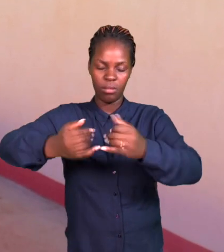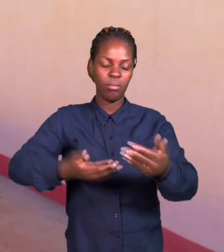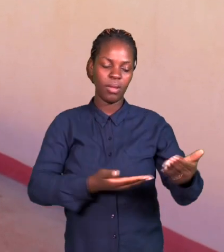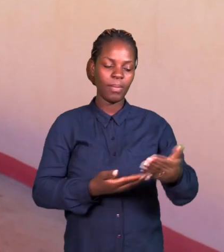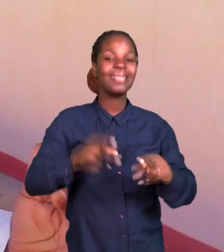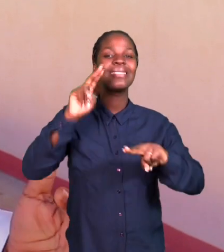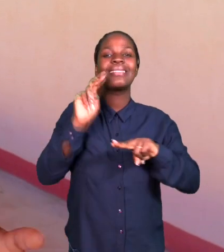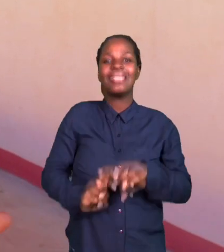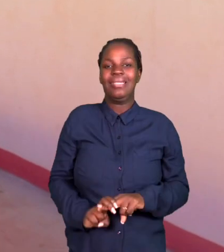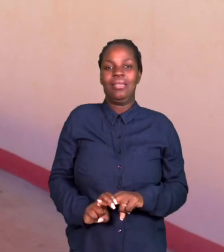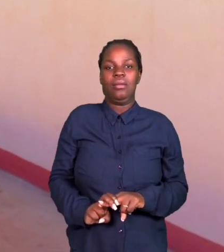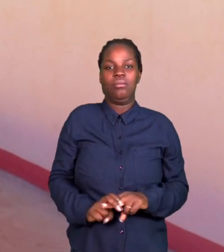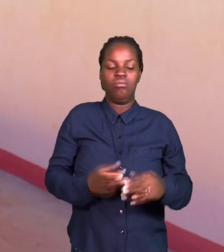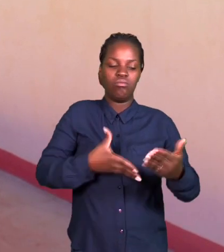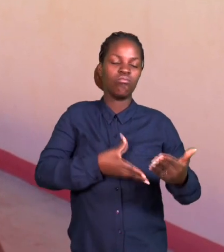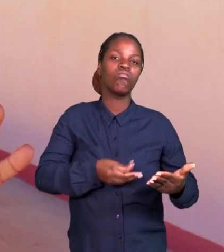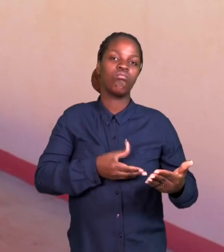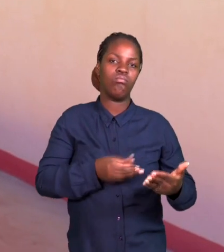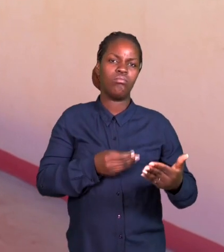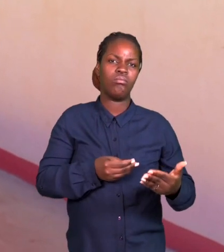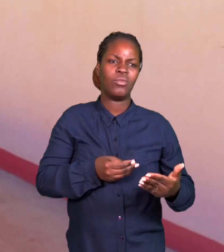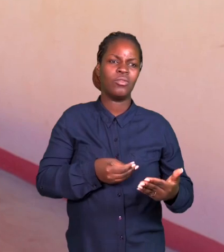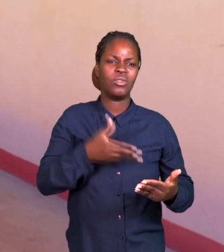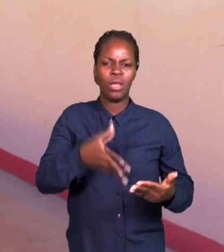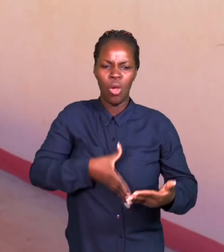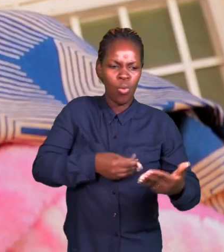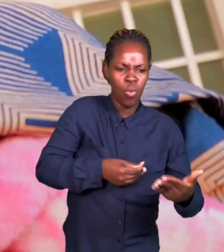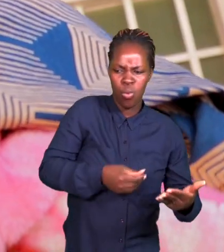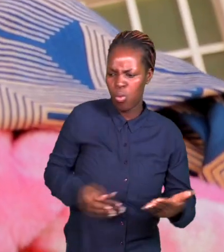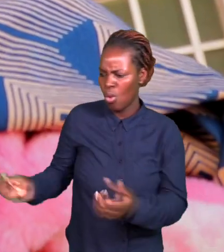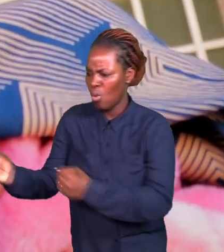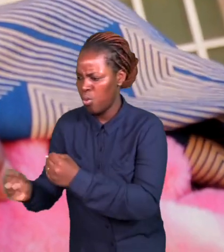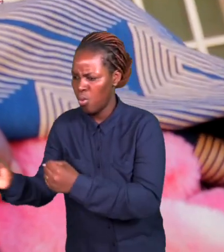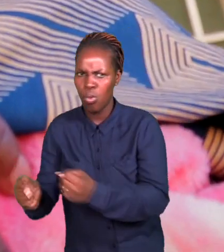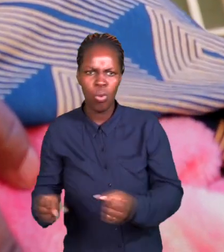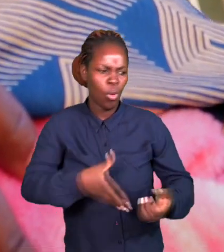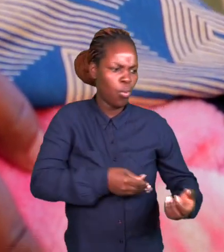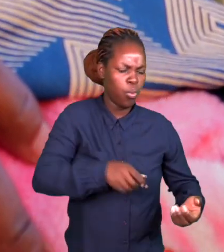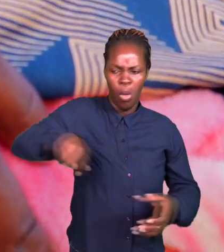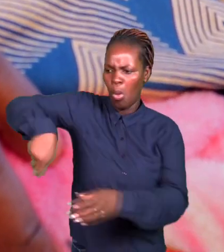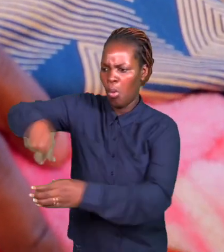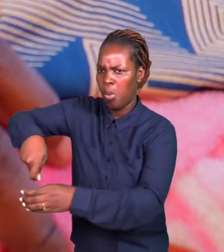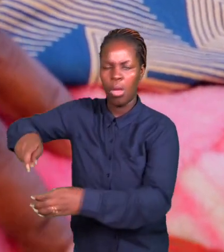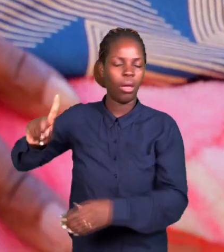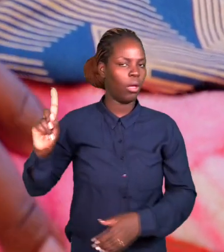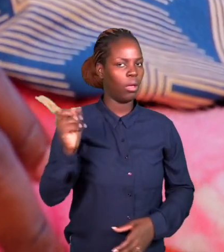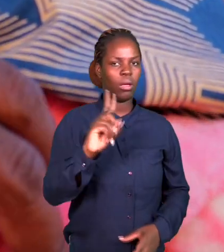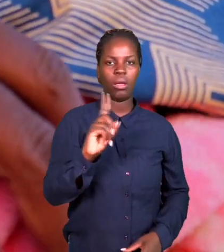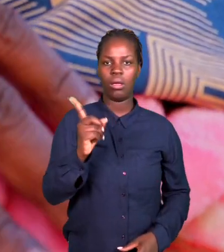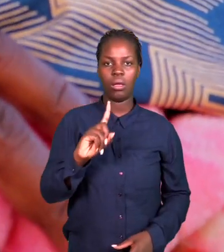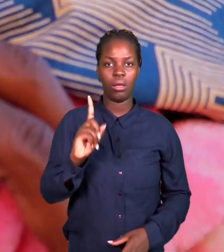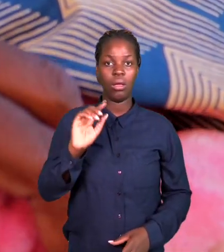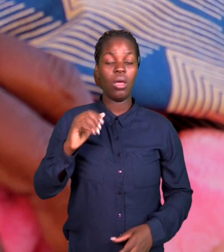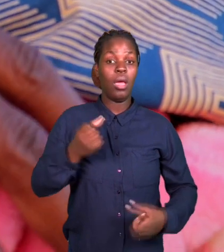que amamentar o bebê estar confortável, confortado naquele momento. Então, temos que amamentar, dar o tempo ao bebê a amamentar